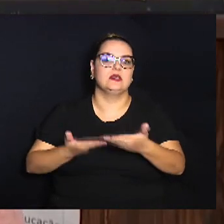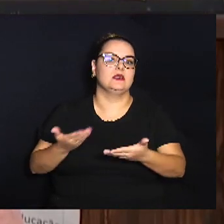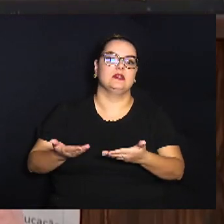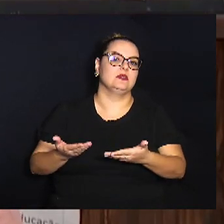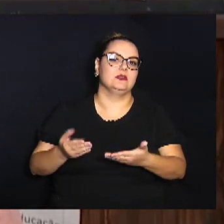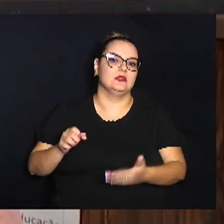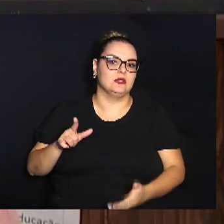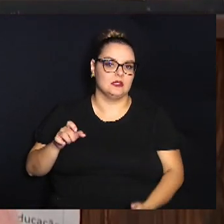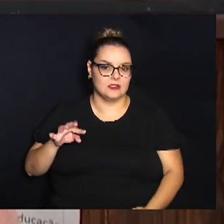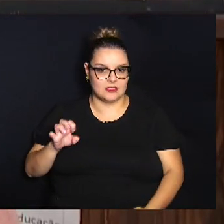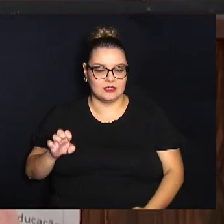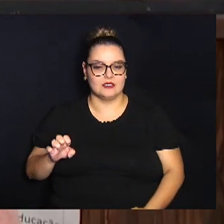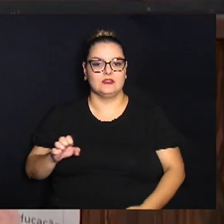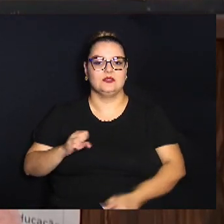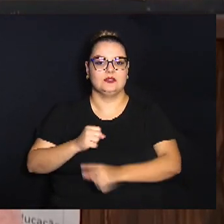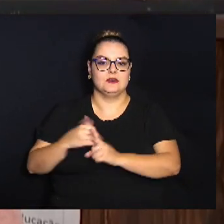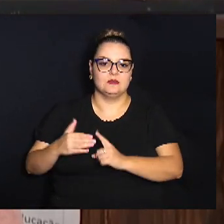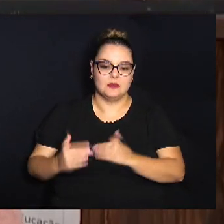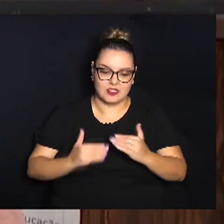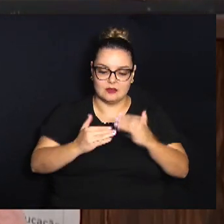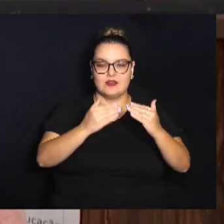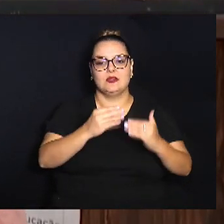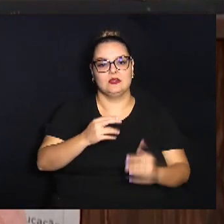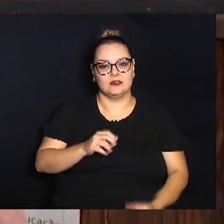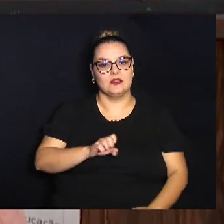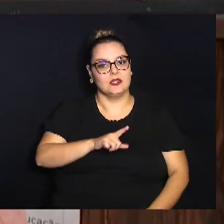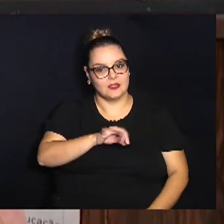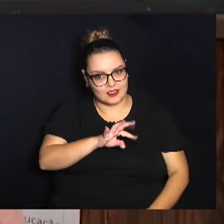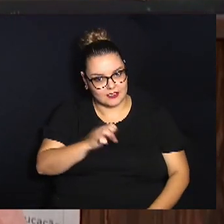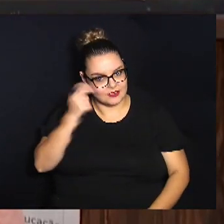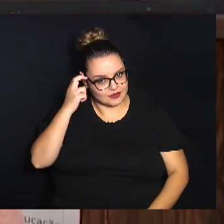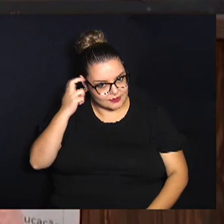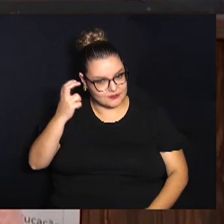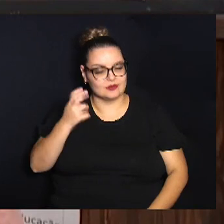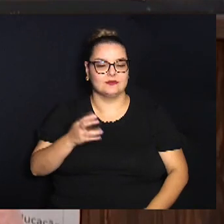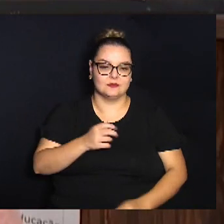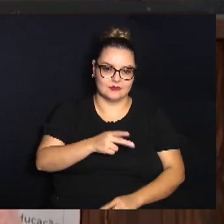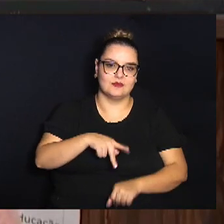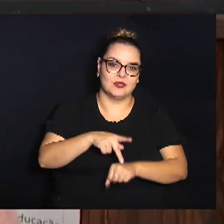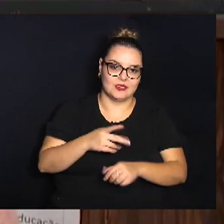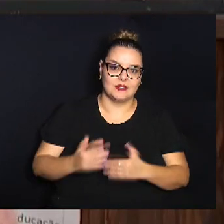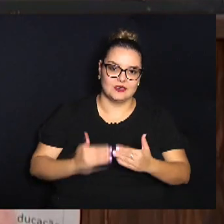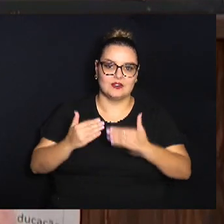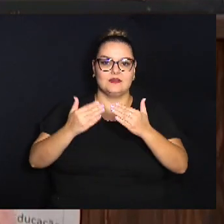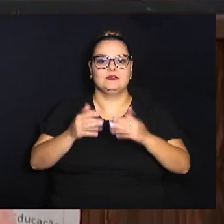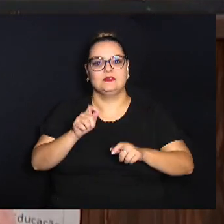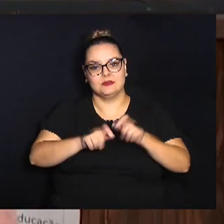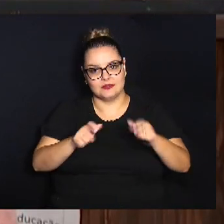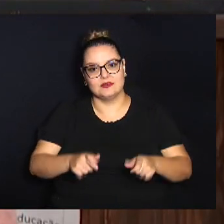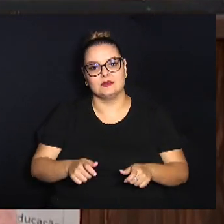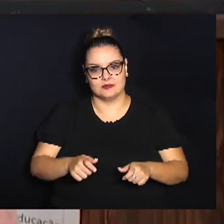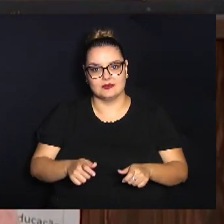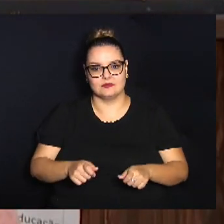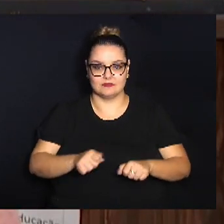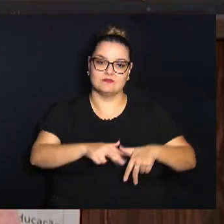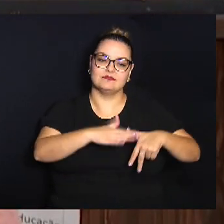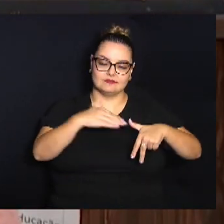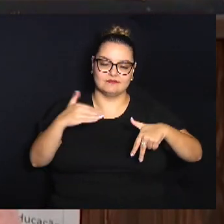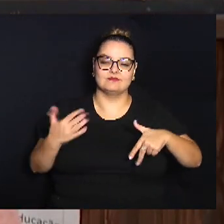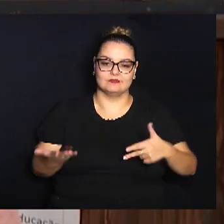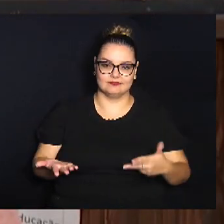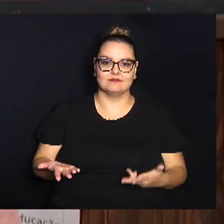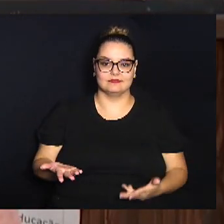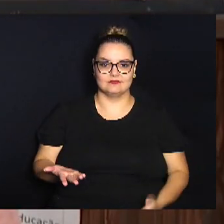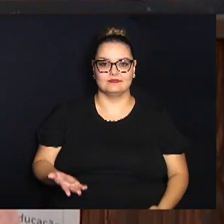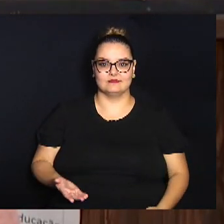elites sociais, mas é formar as futuras elites intelectuais do país. E a gente tem que formar trabalhando com essas pessoas que são destacadas